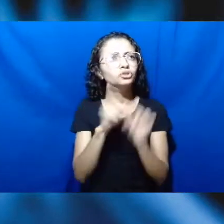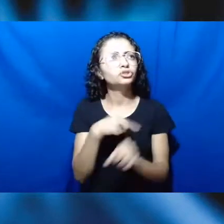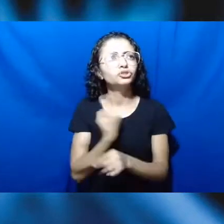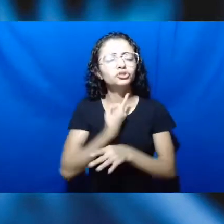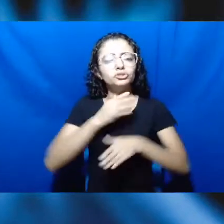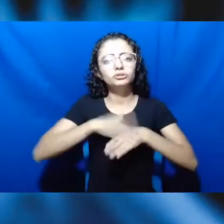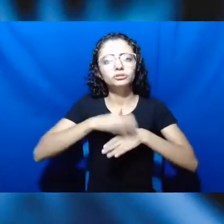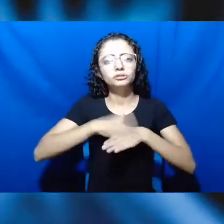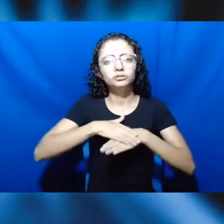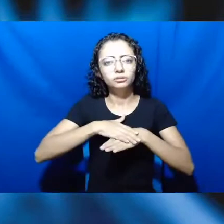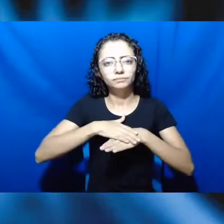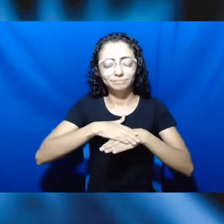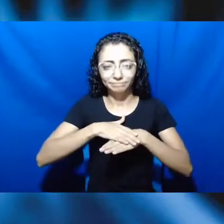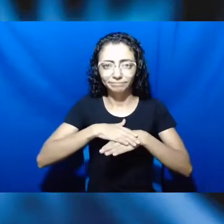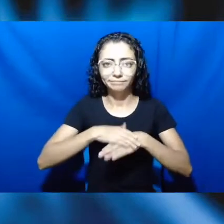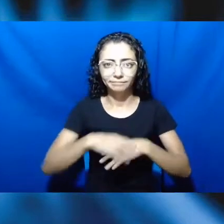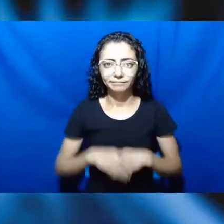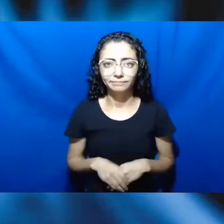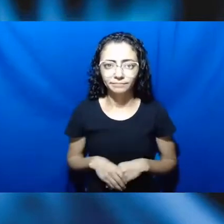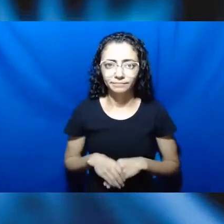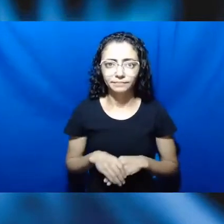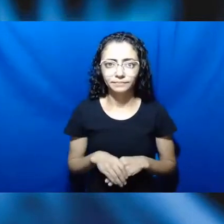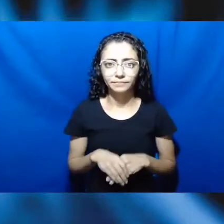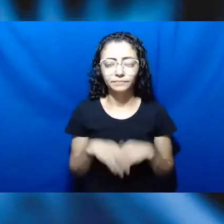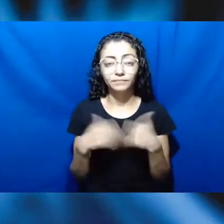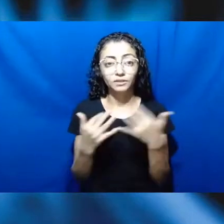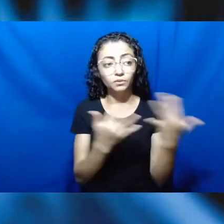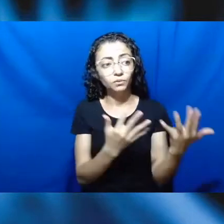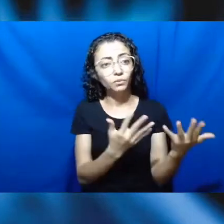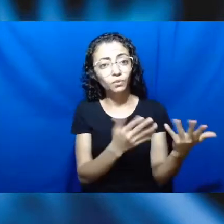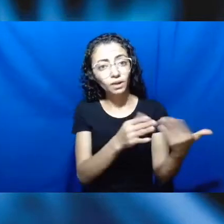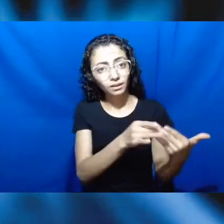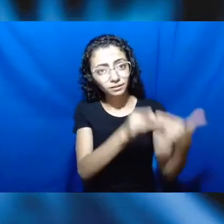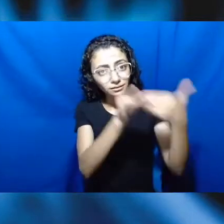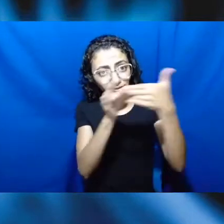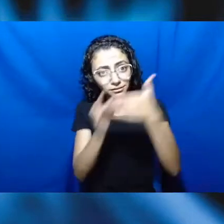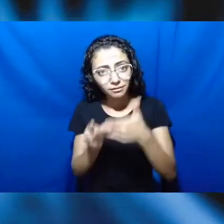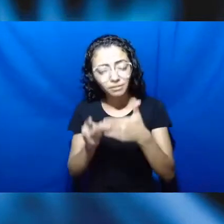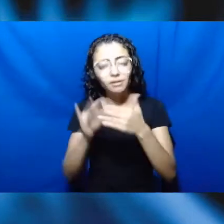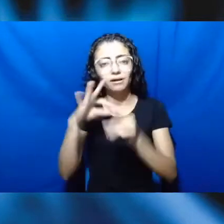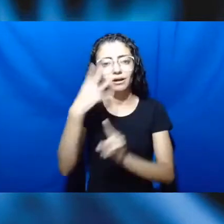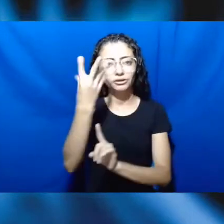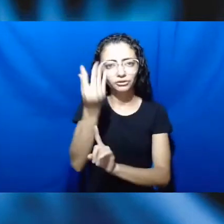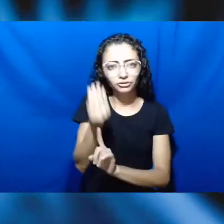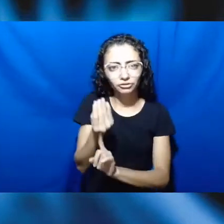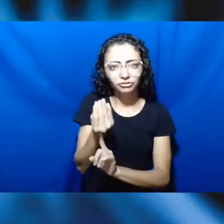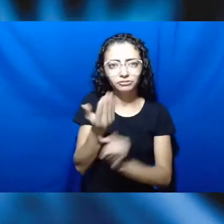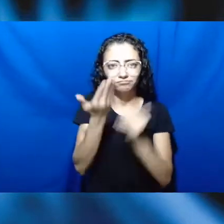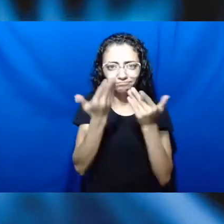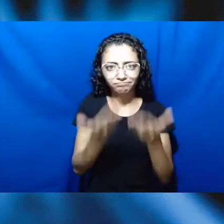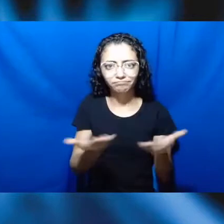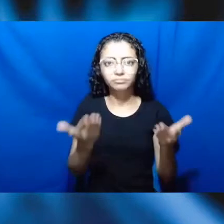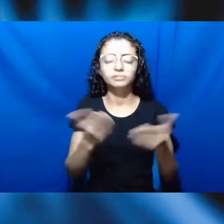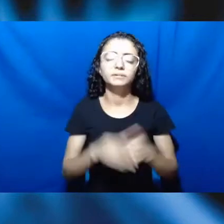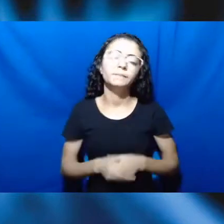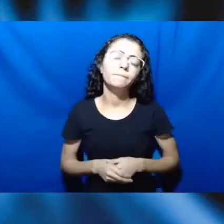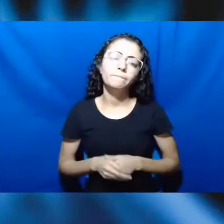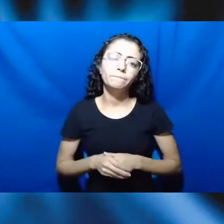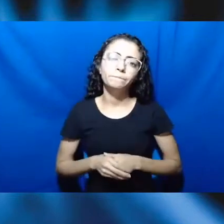Então, trazer artistas desse naipe para construir uma